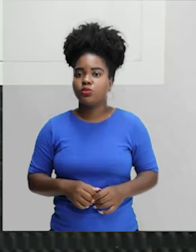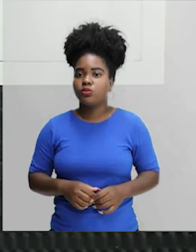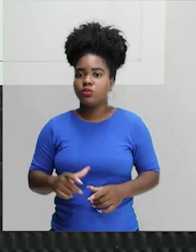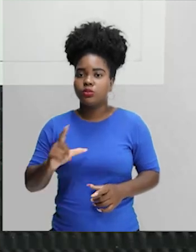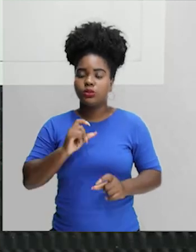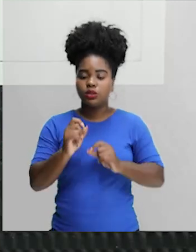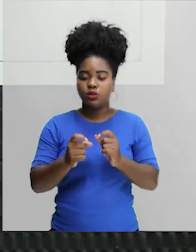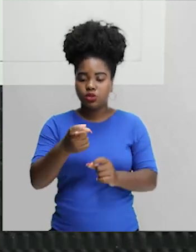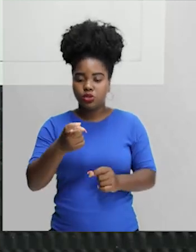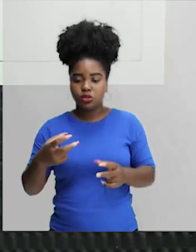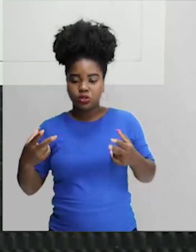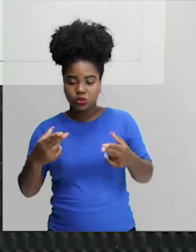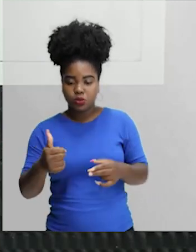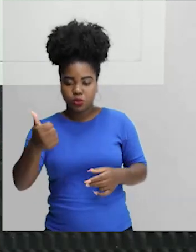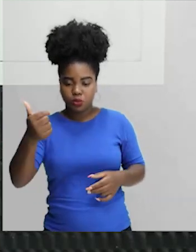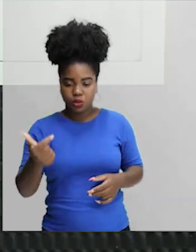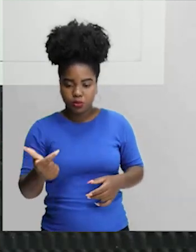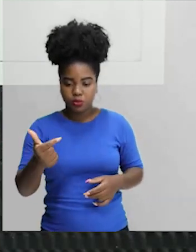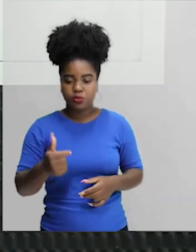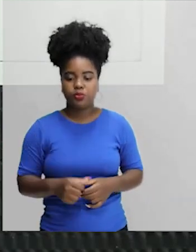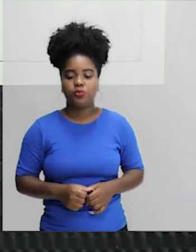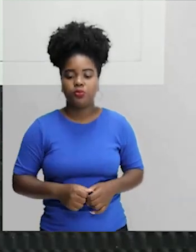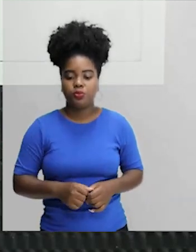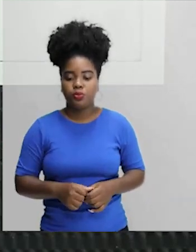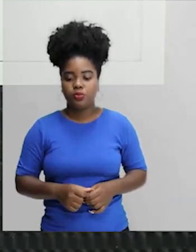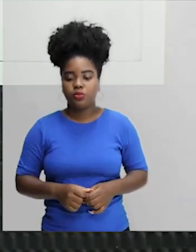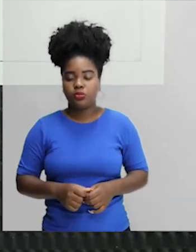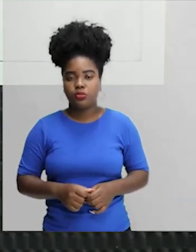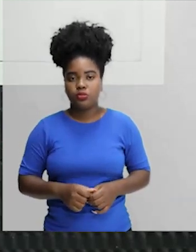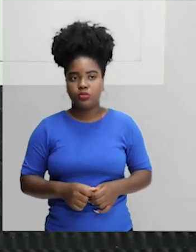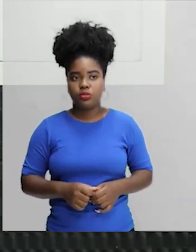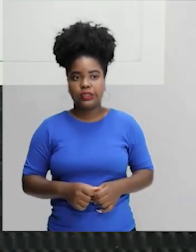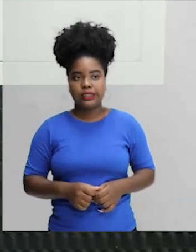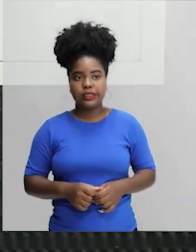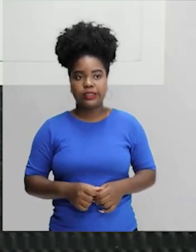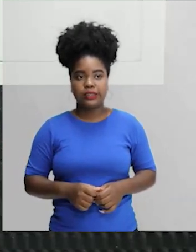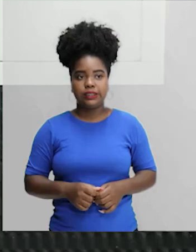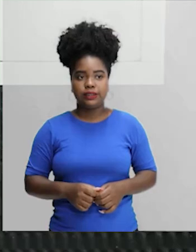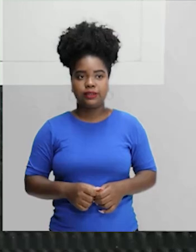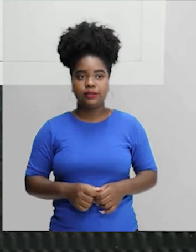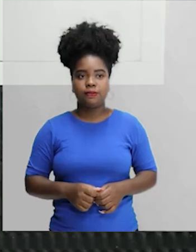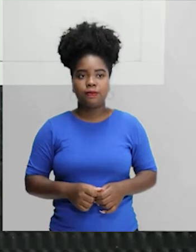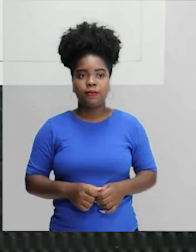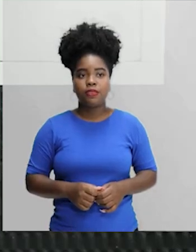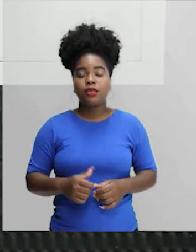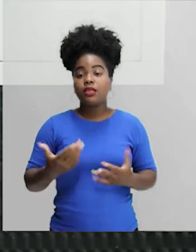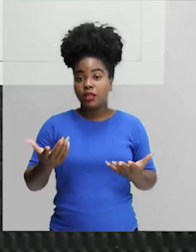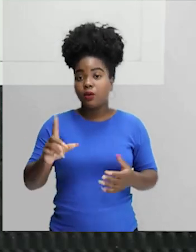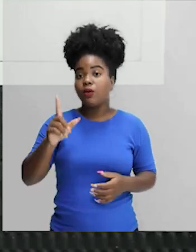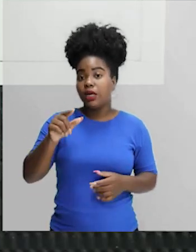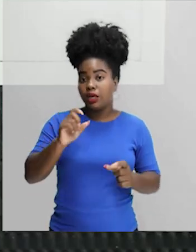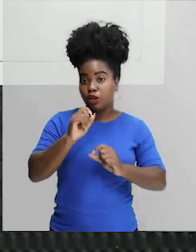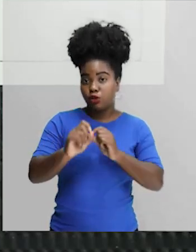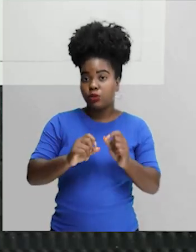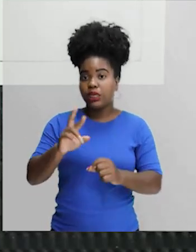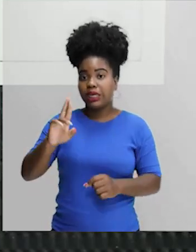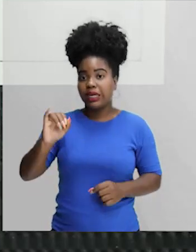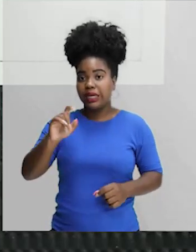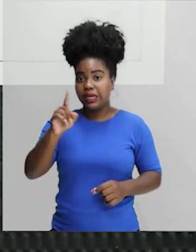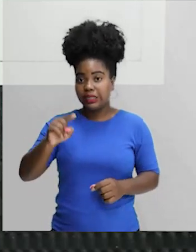ter x igual a 1 meio. Então, esse aqui vai ser a raiz que vai ficar nesse lugar bem aqui.